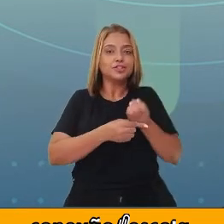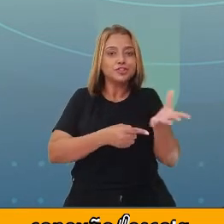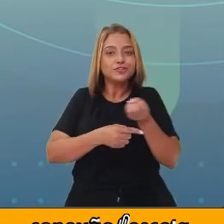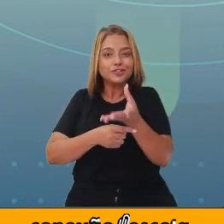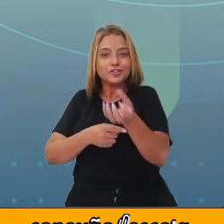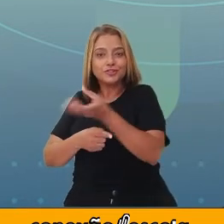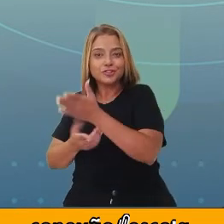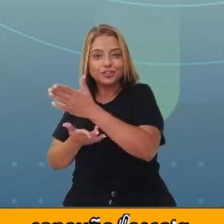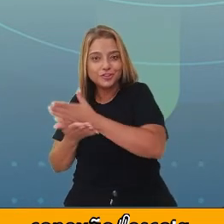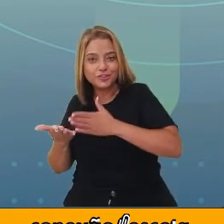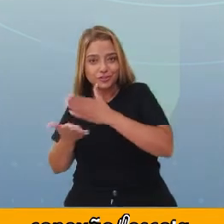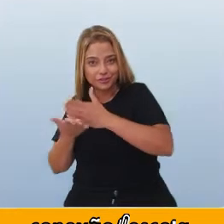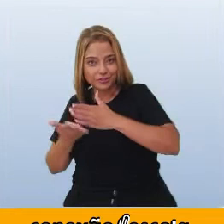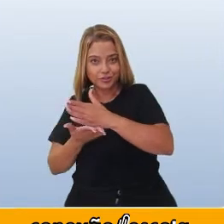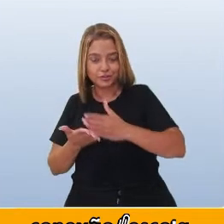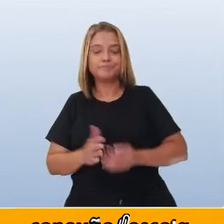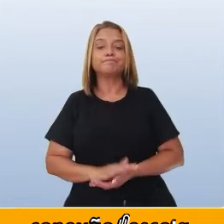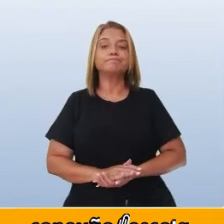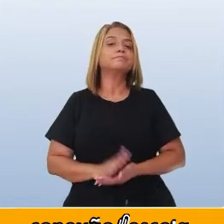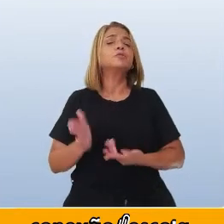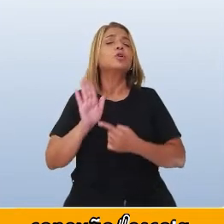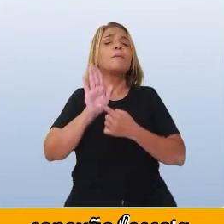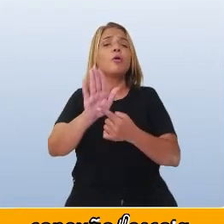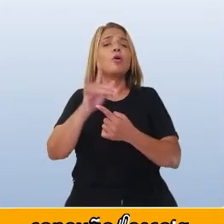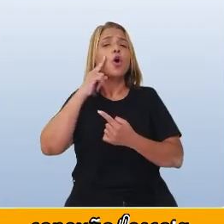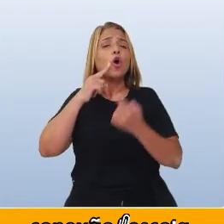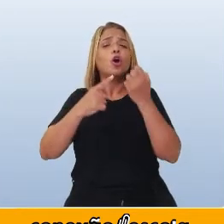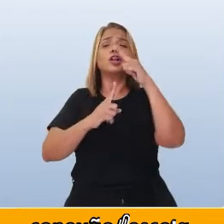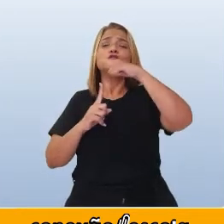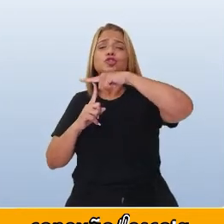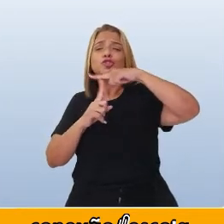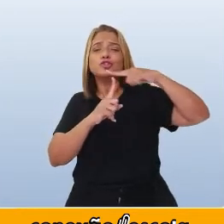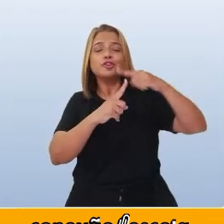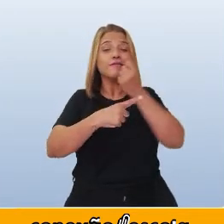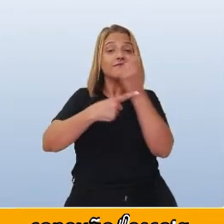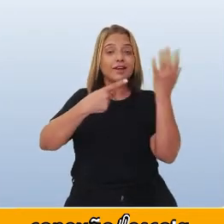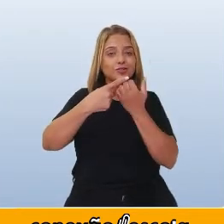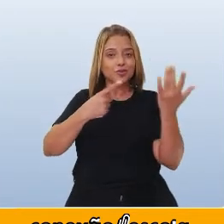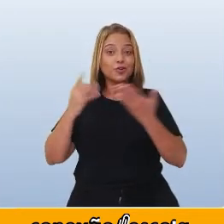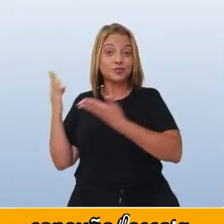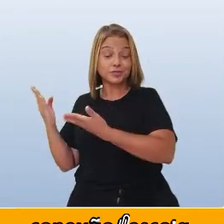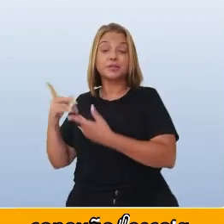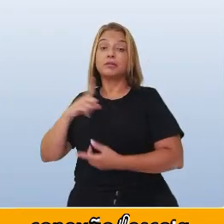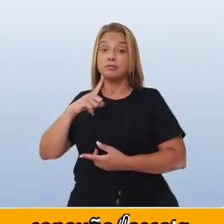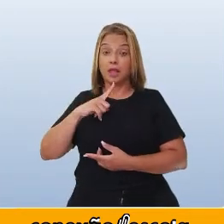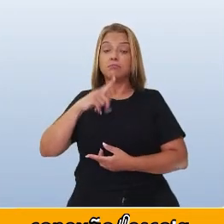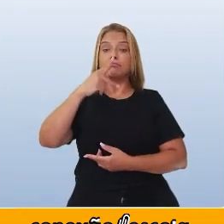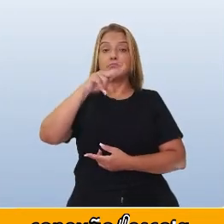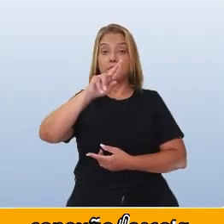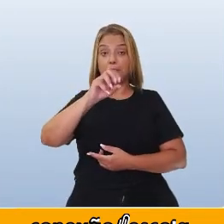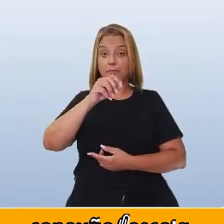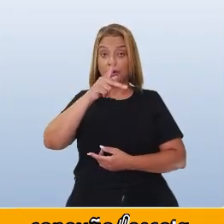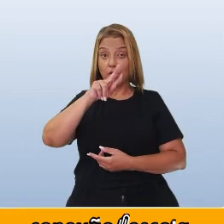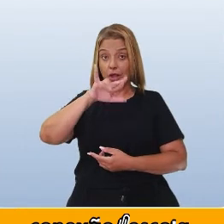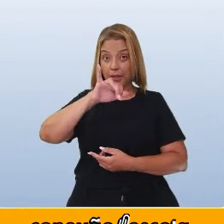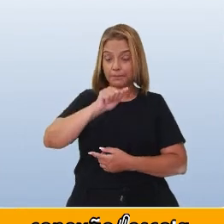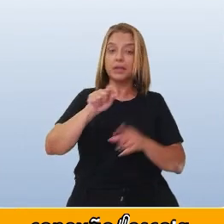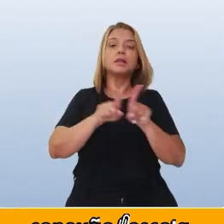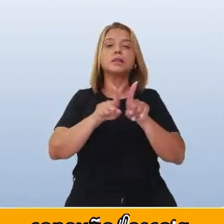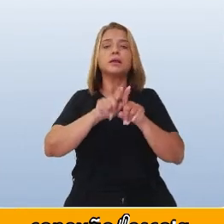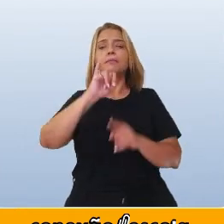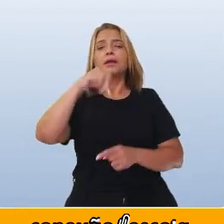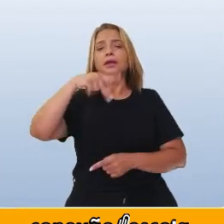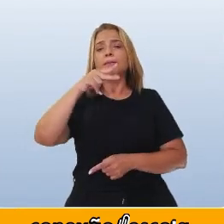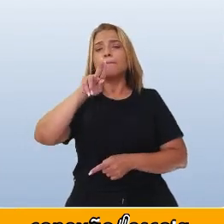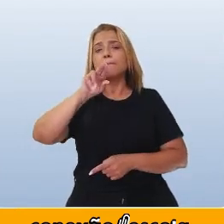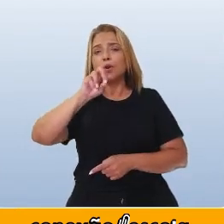Alguns tipos de frações. Nós temos as frações próprias e impróprias. O que é chamada a